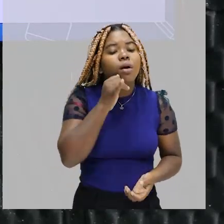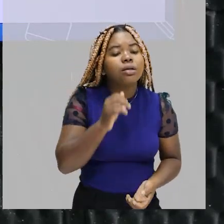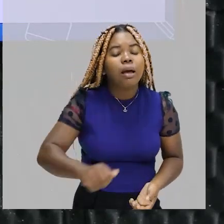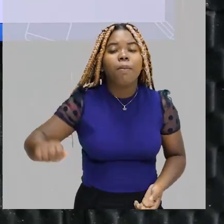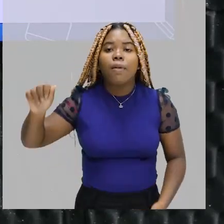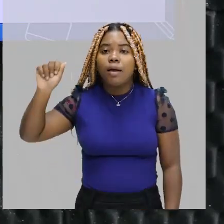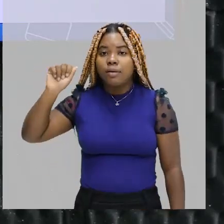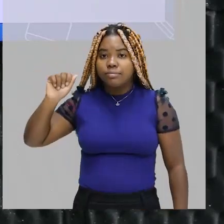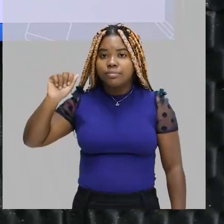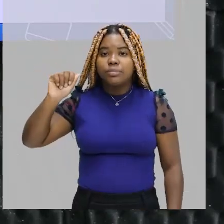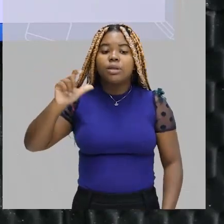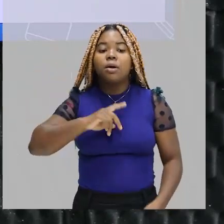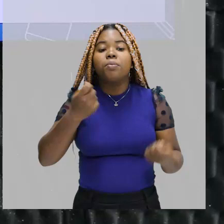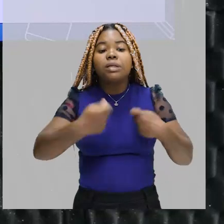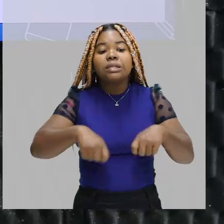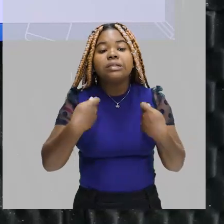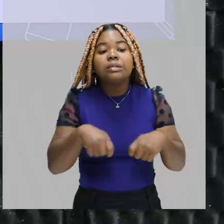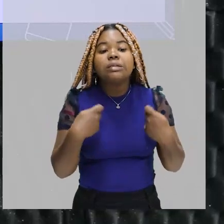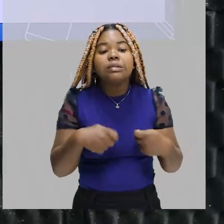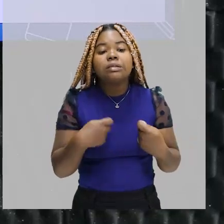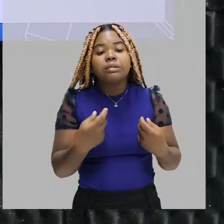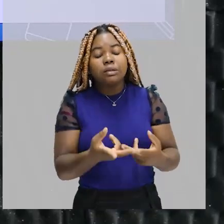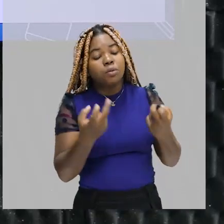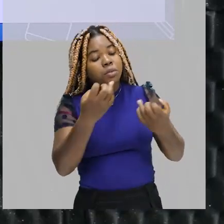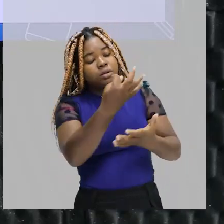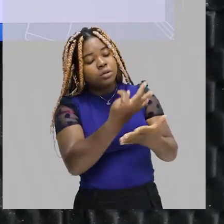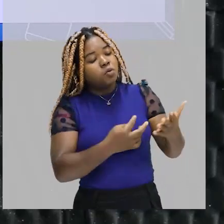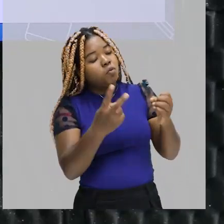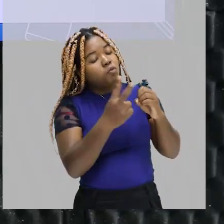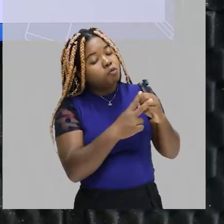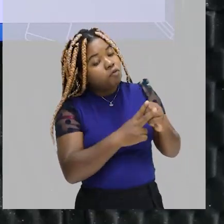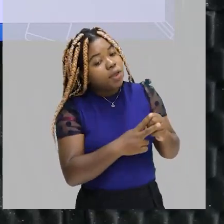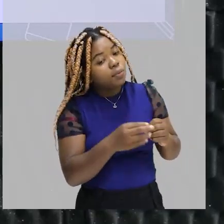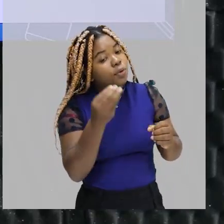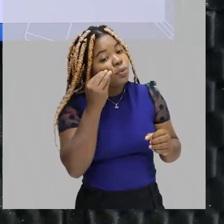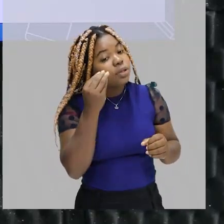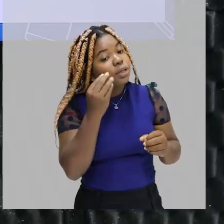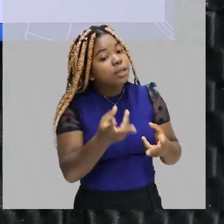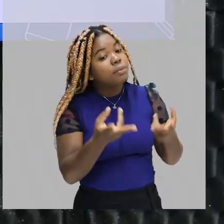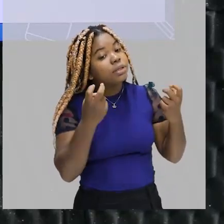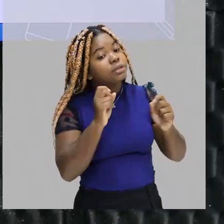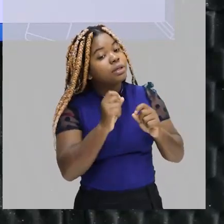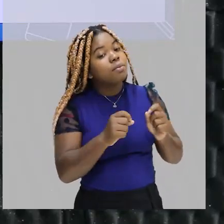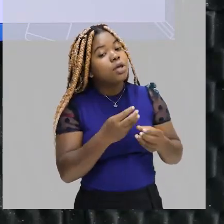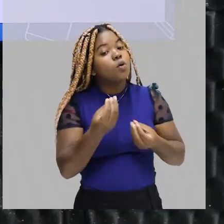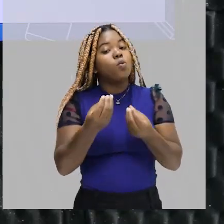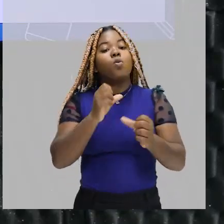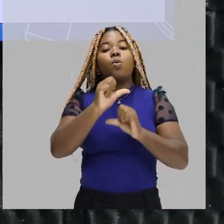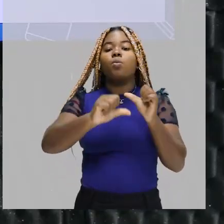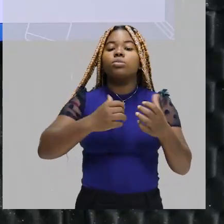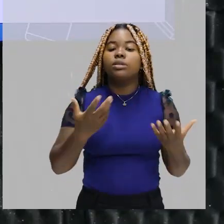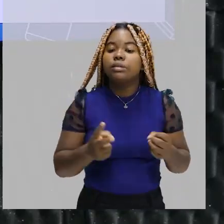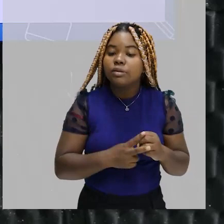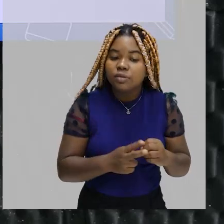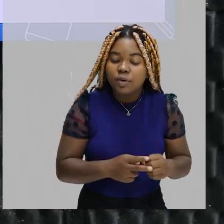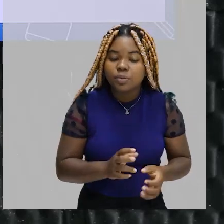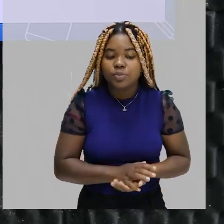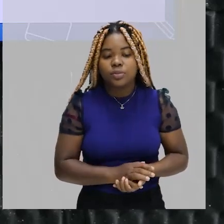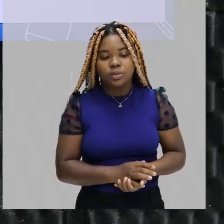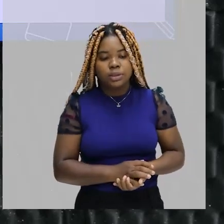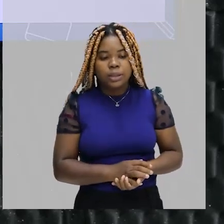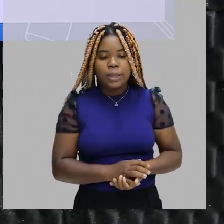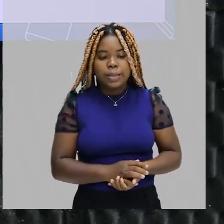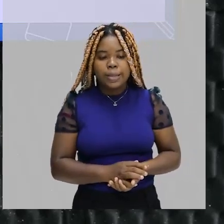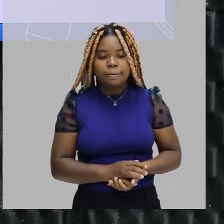eu tenho que localizar no texto os verbos e tentar identificar a conjugação desses verbos. Então, eu vou lá. In